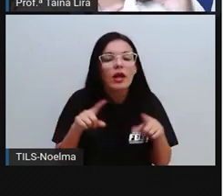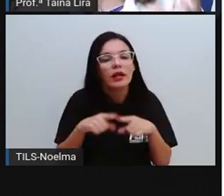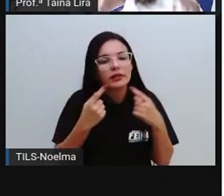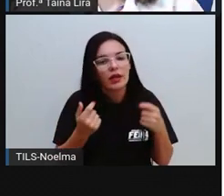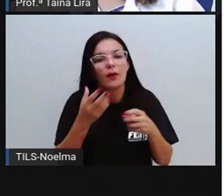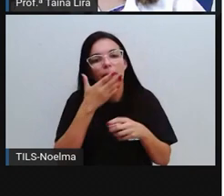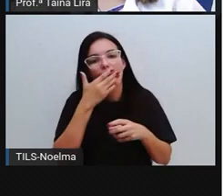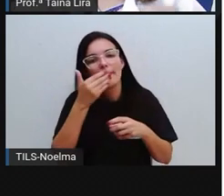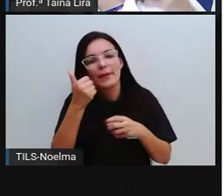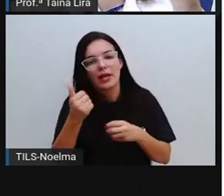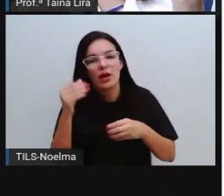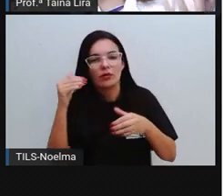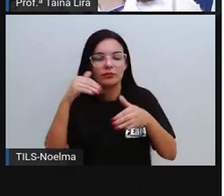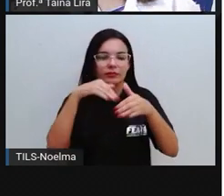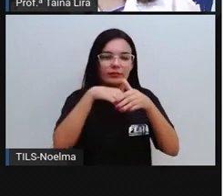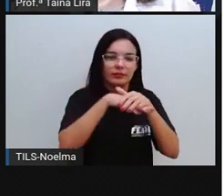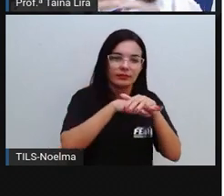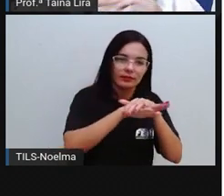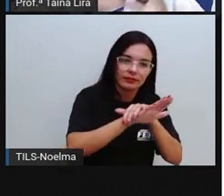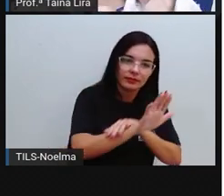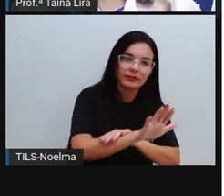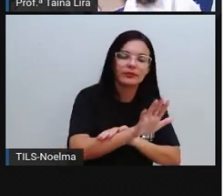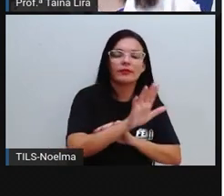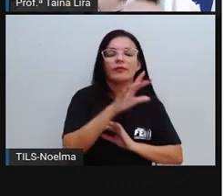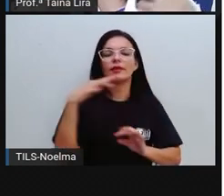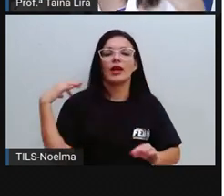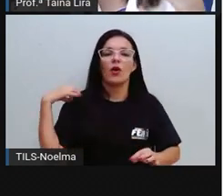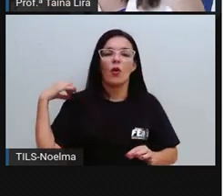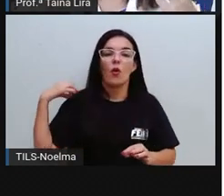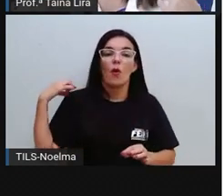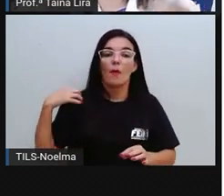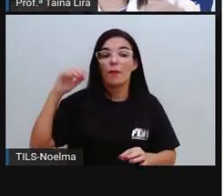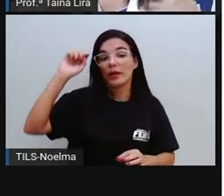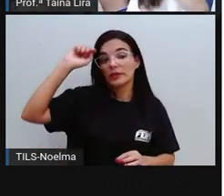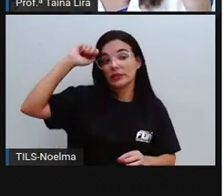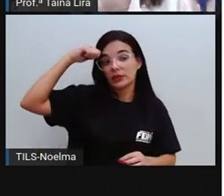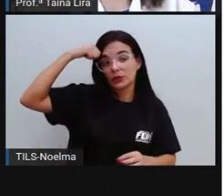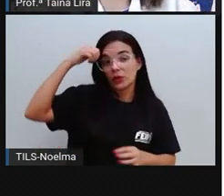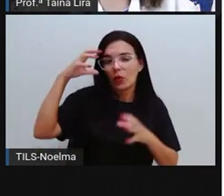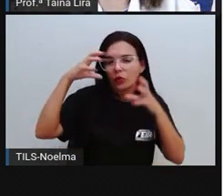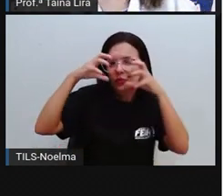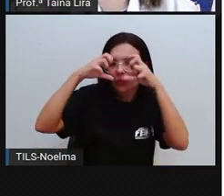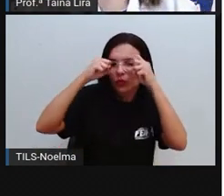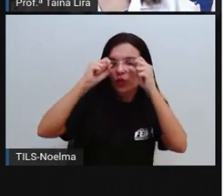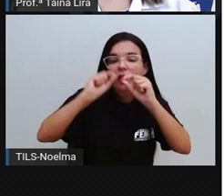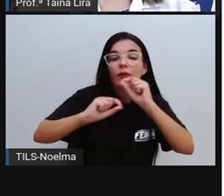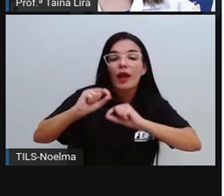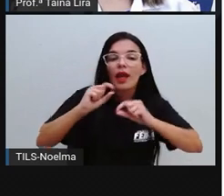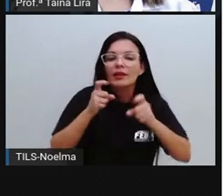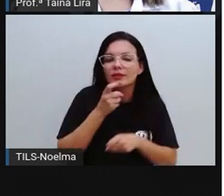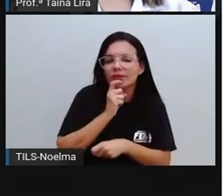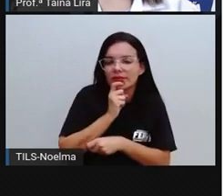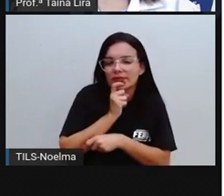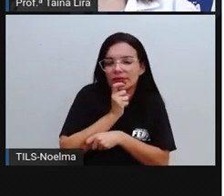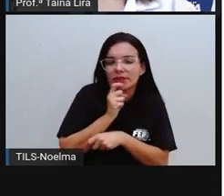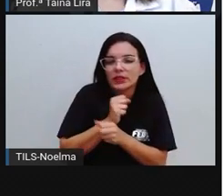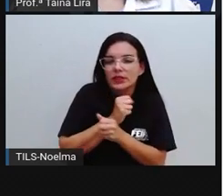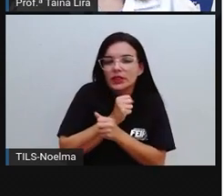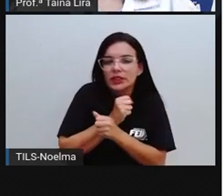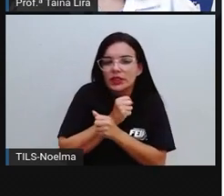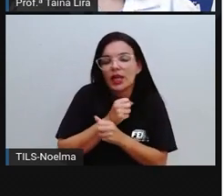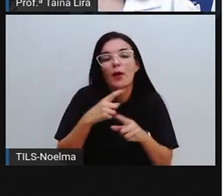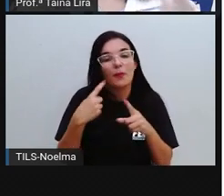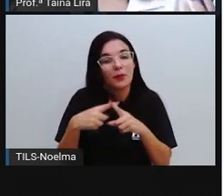então a gente tem essa tendência realmente a vestir roupas mais escuras no inverno, e é por isso que